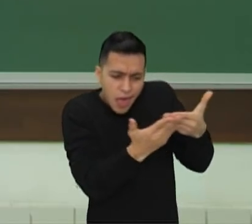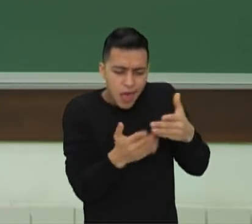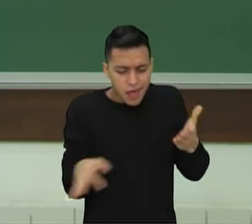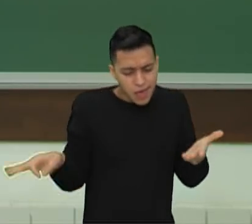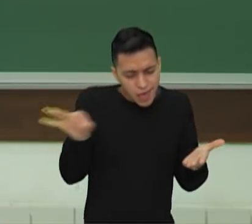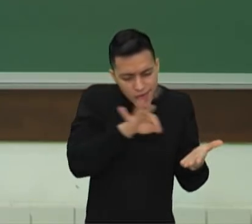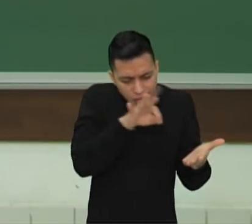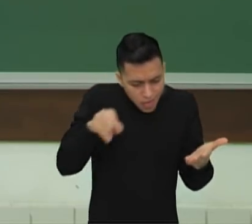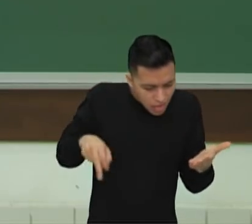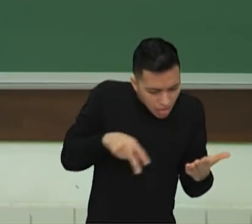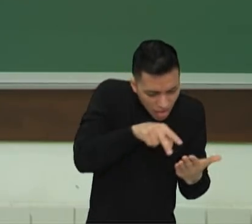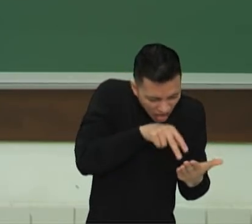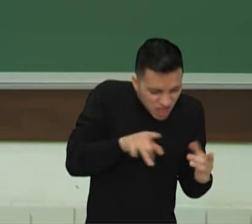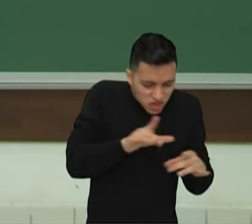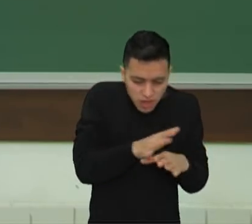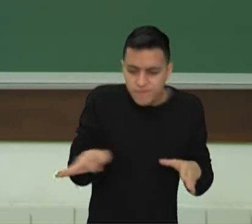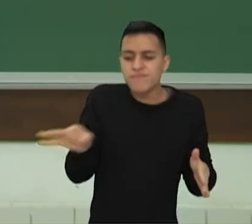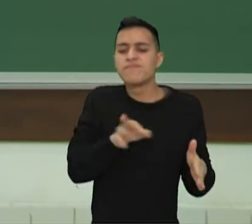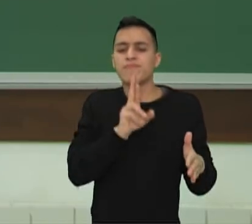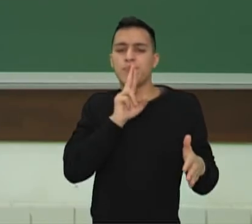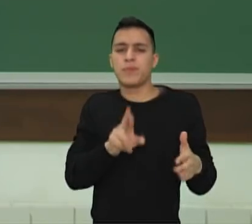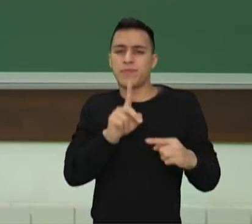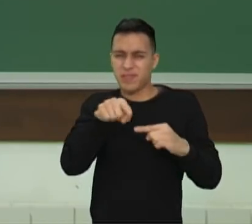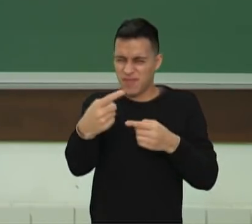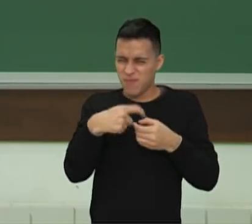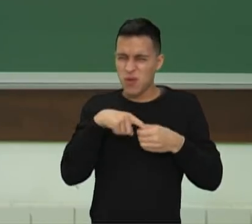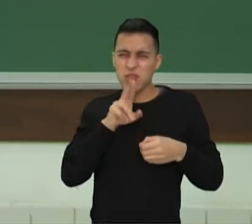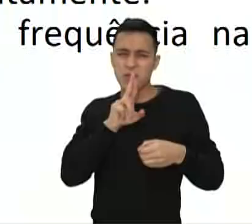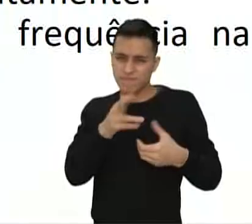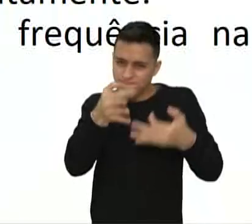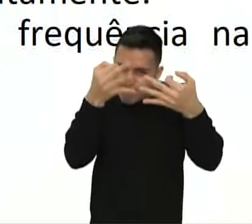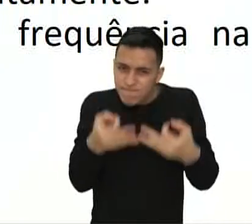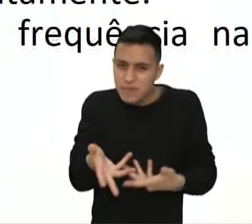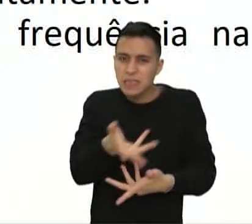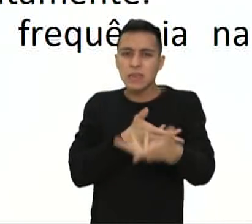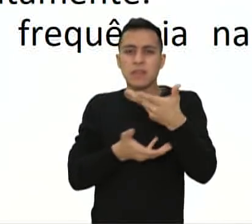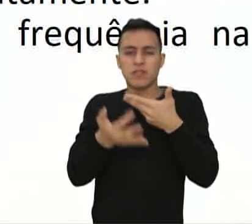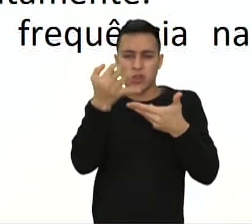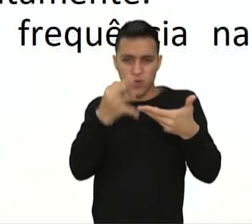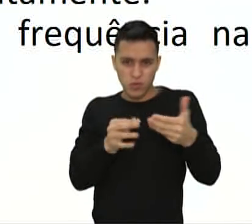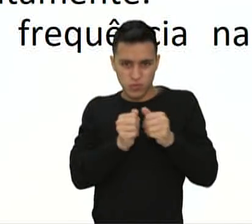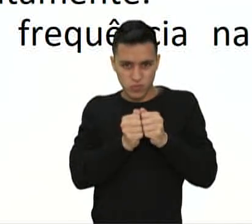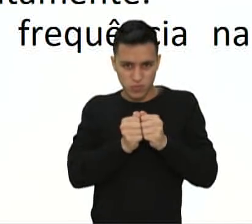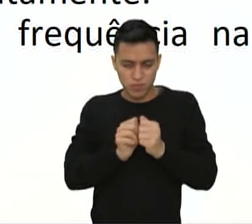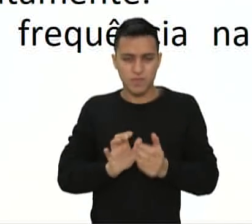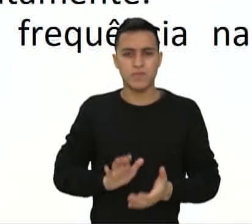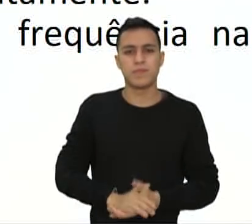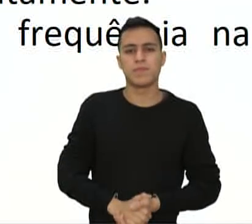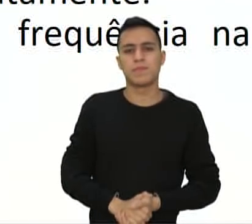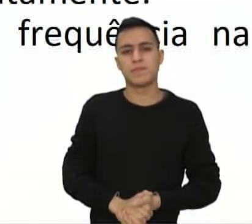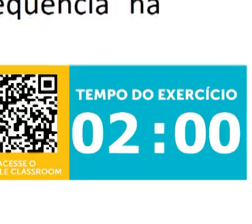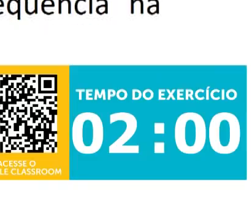caderno, responde, que daqui a pouco eu volto com a resposta correta para você corrigir aí em casa.